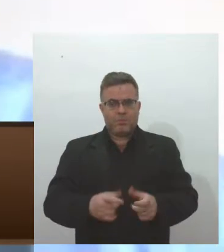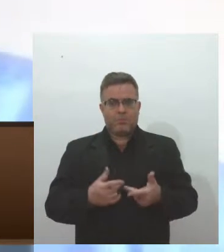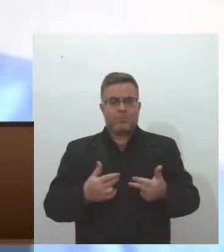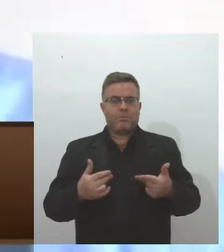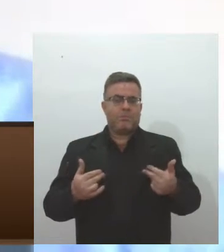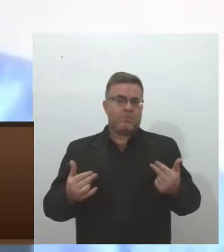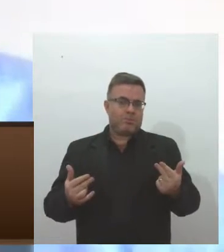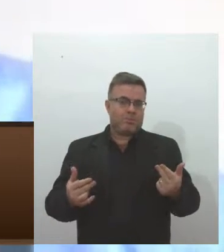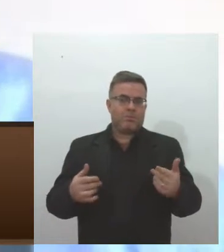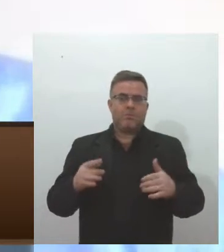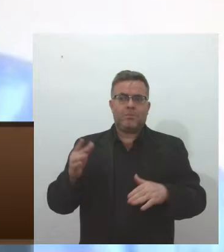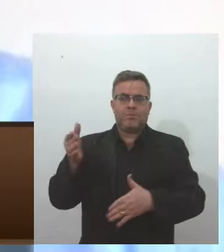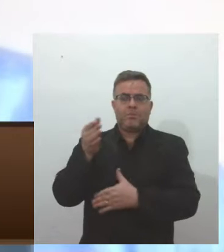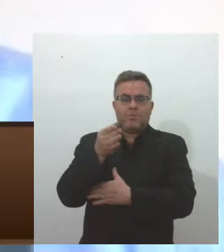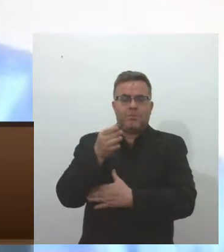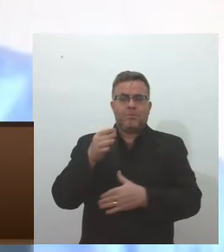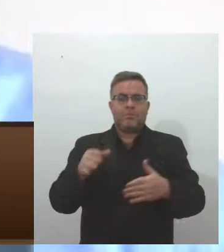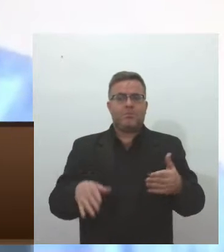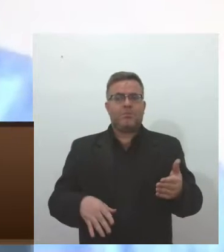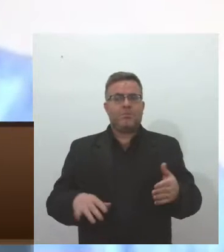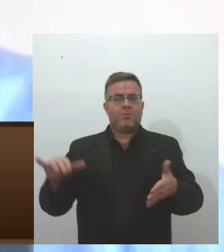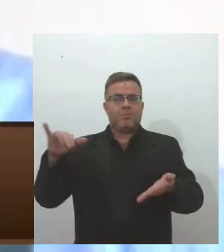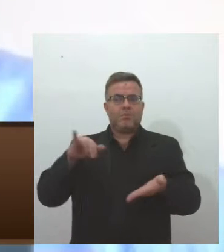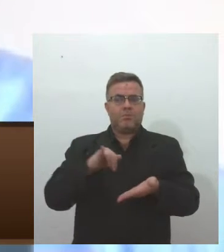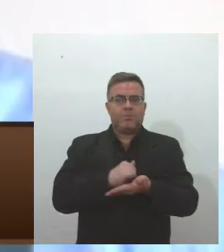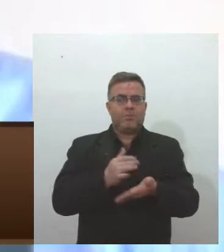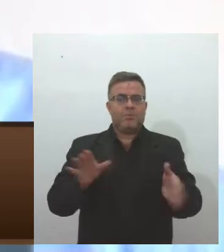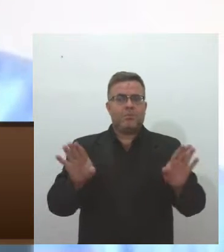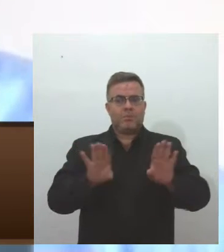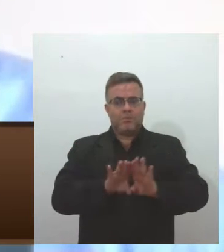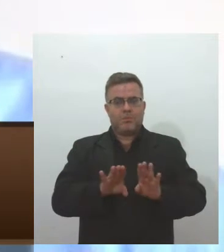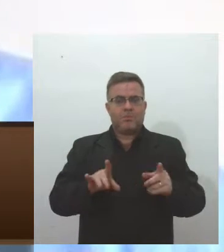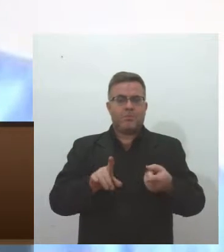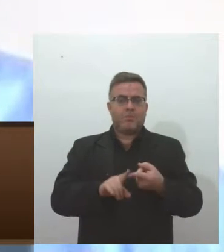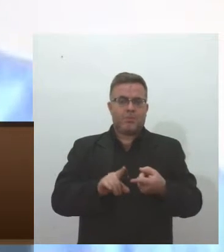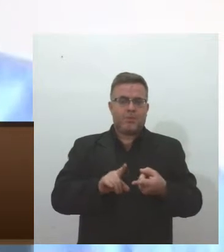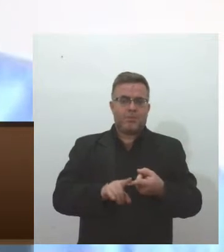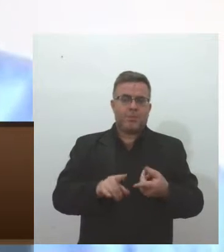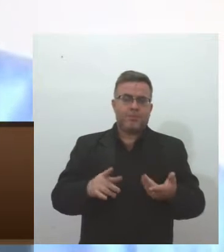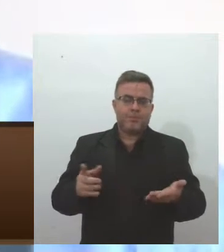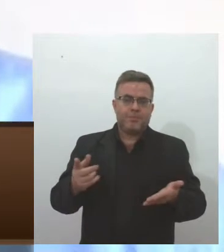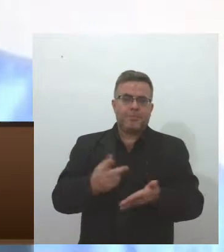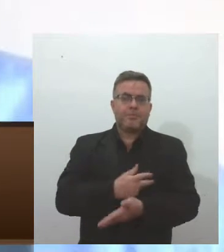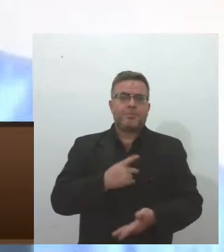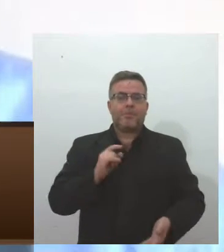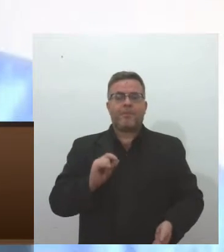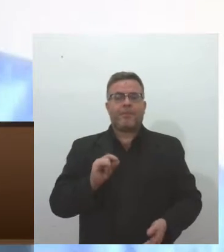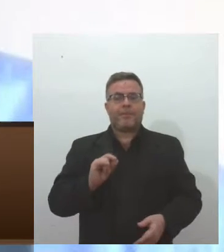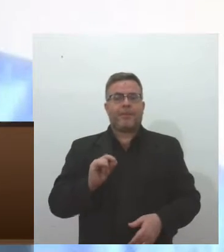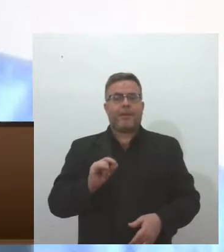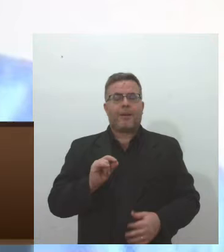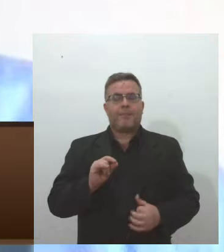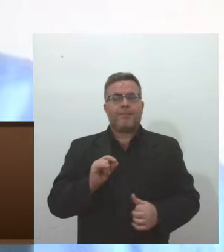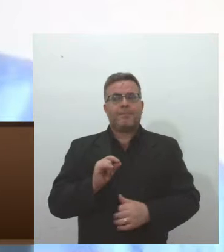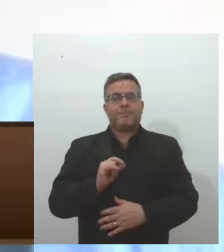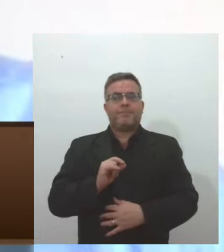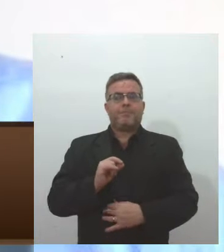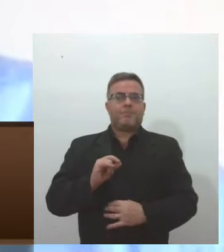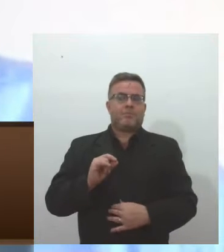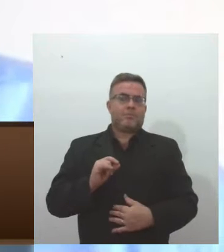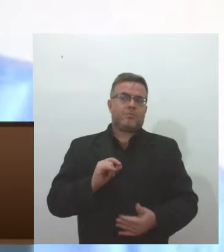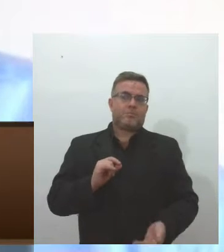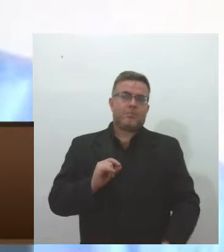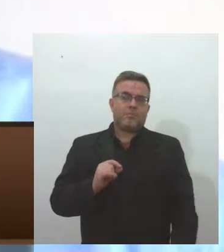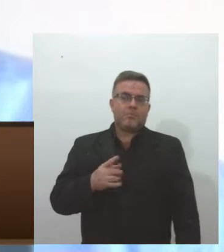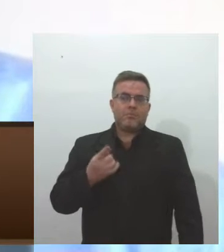de hotéis. O aeroporto, ele praticamente funcionou com apenas um